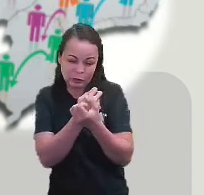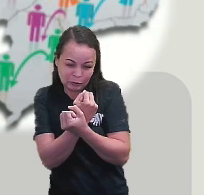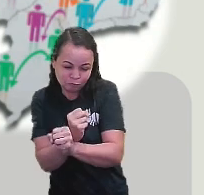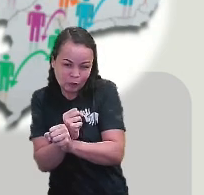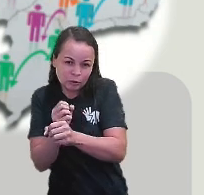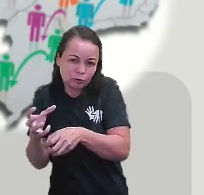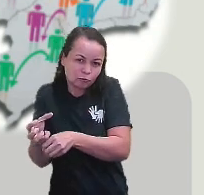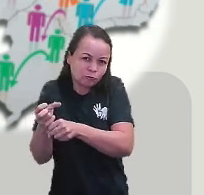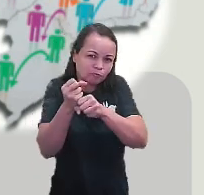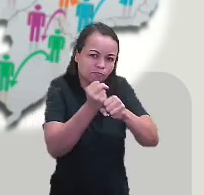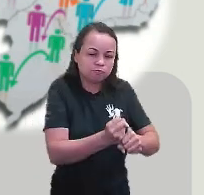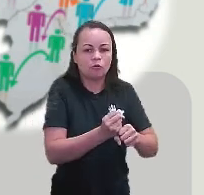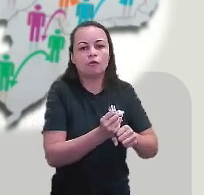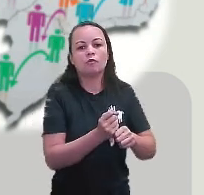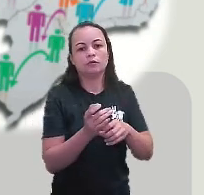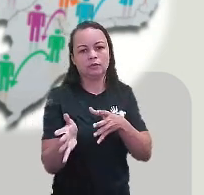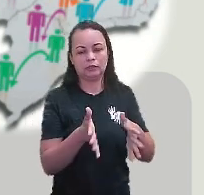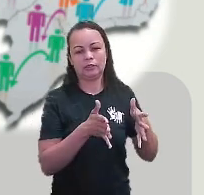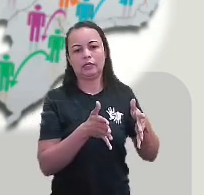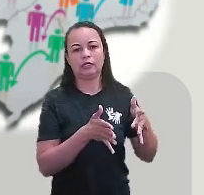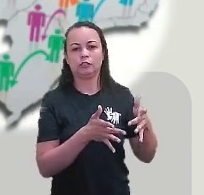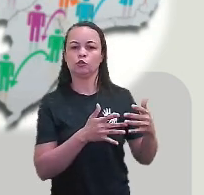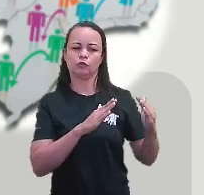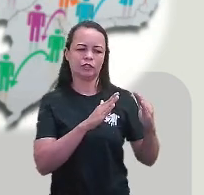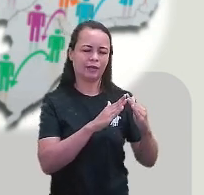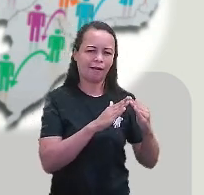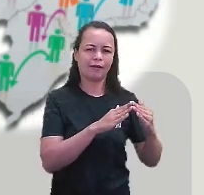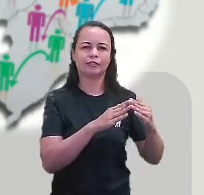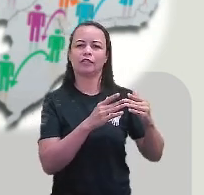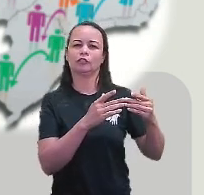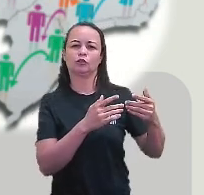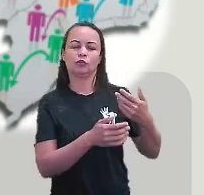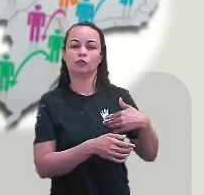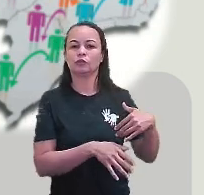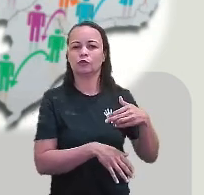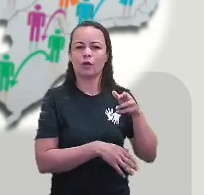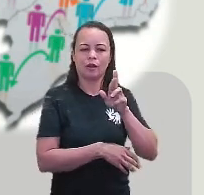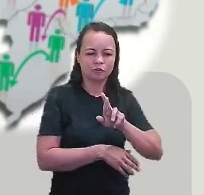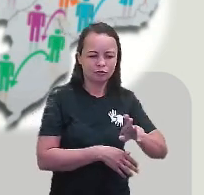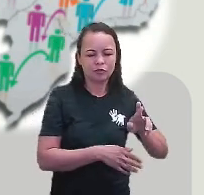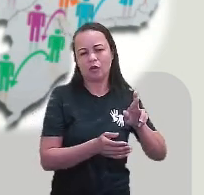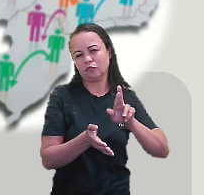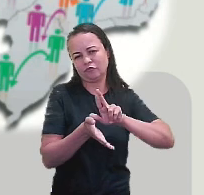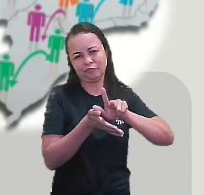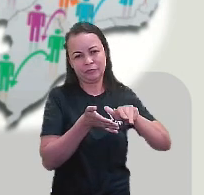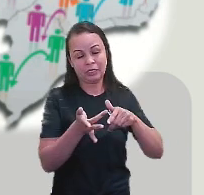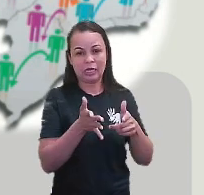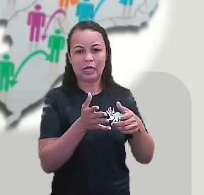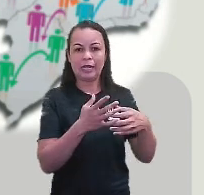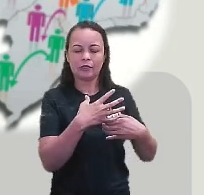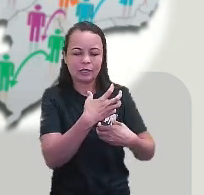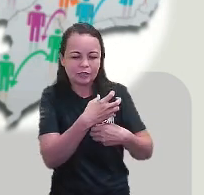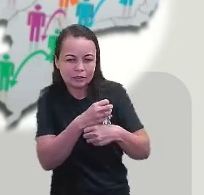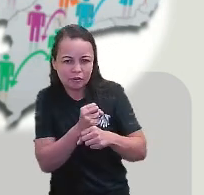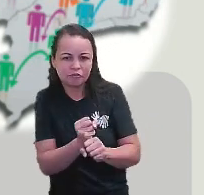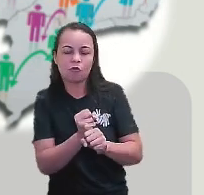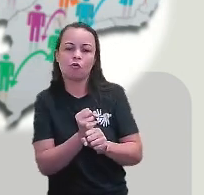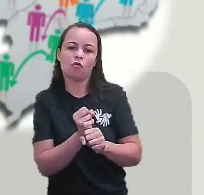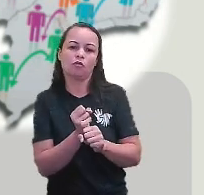seu local de origem, das suas casas, das suas regiões. Eles eram trazidos às forças